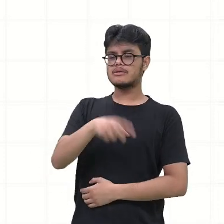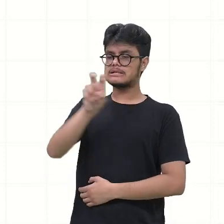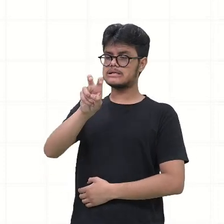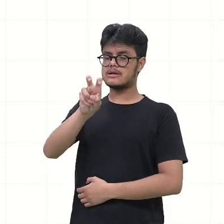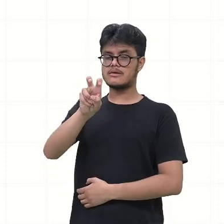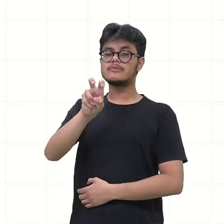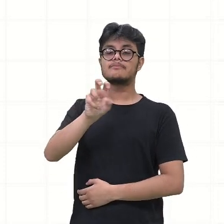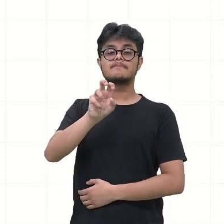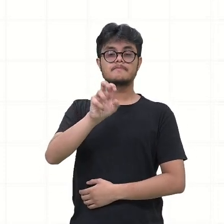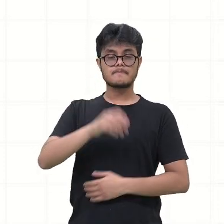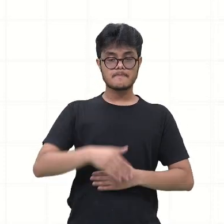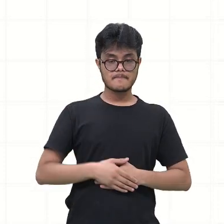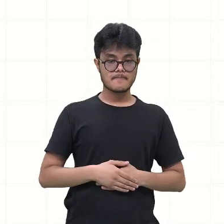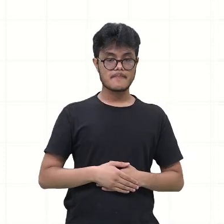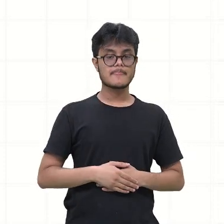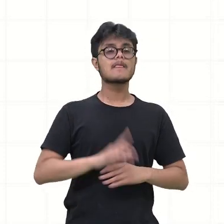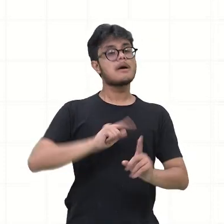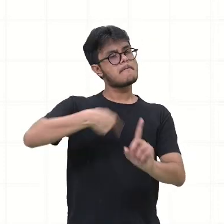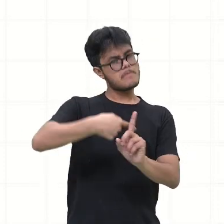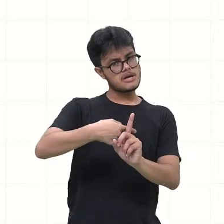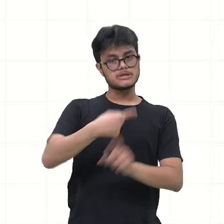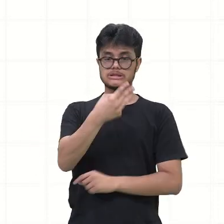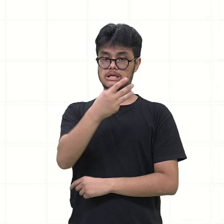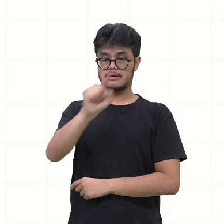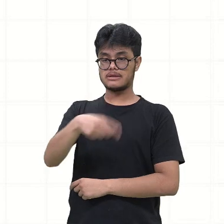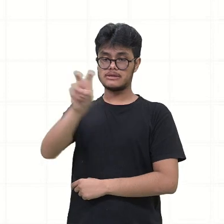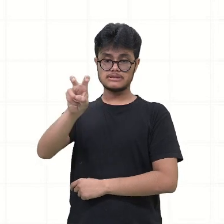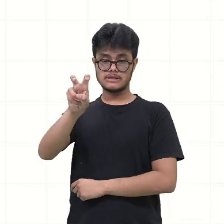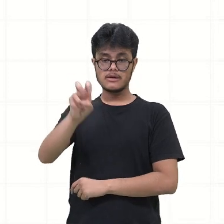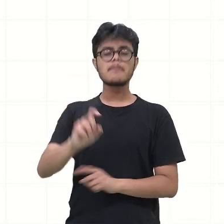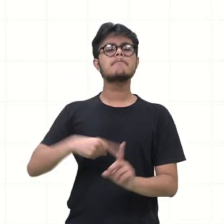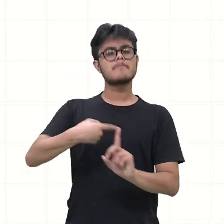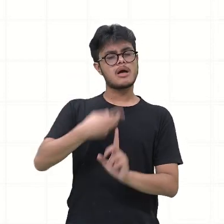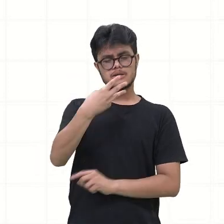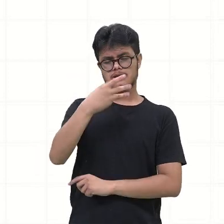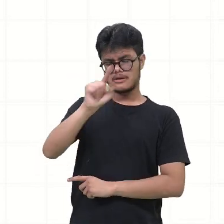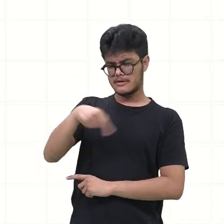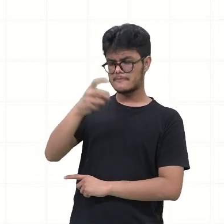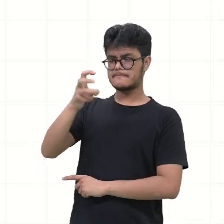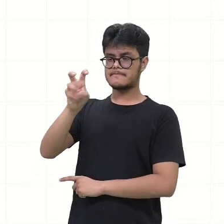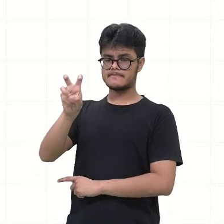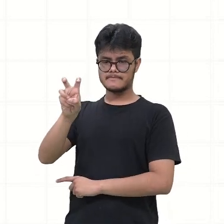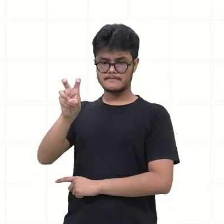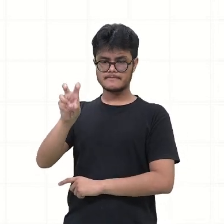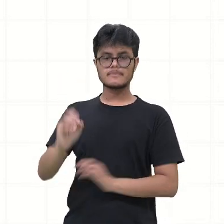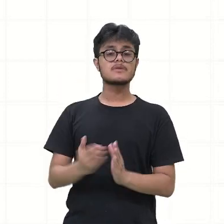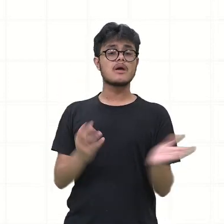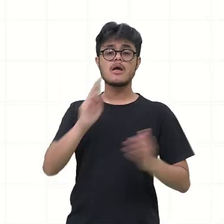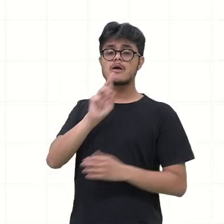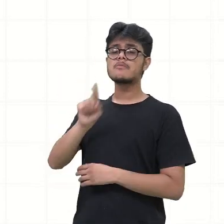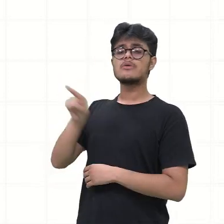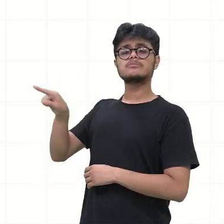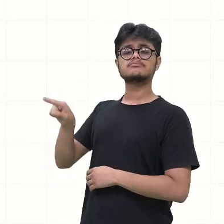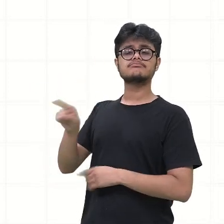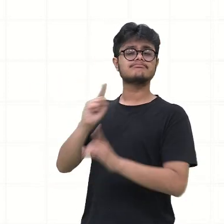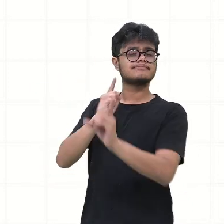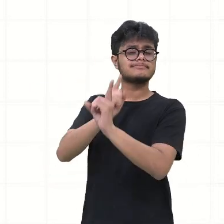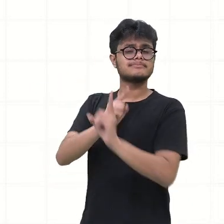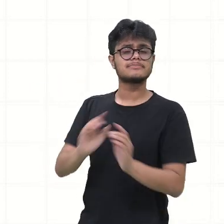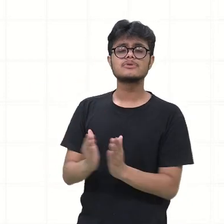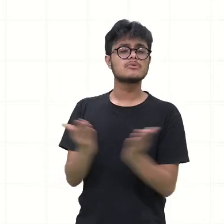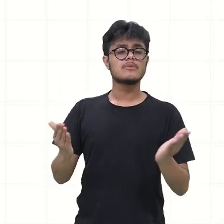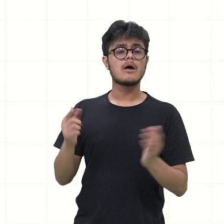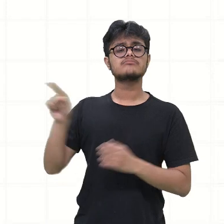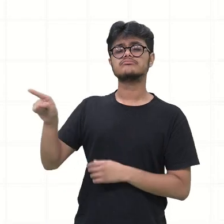3,5 mais 3,5 mais 3,5. E aqui a gente já vai recordar como que